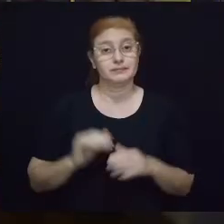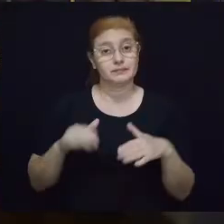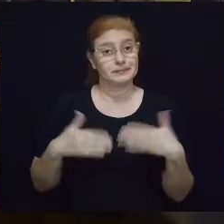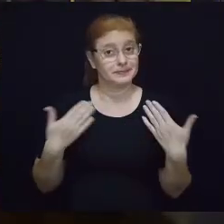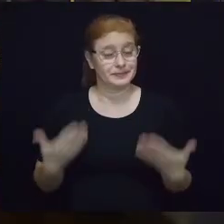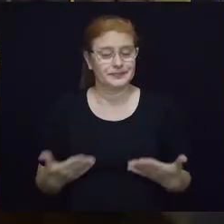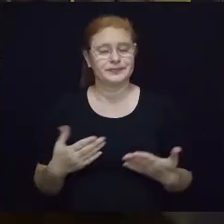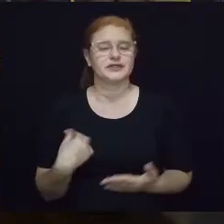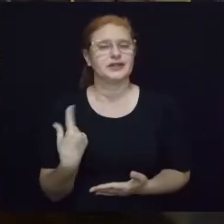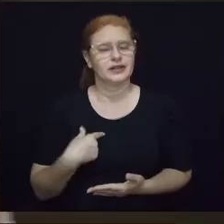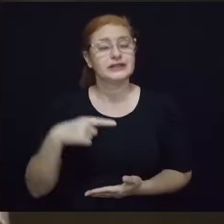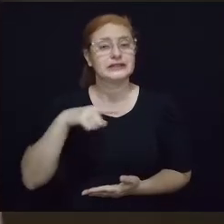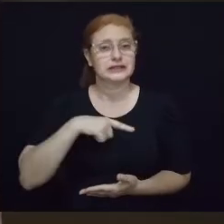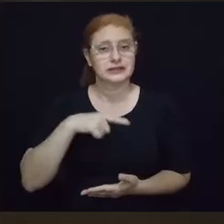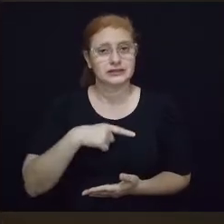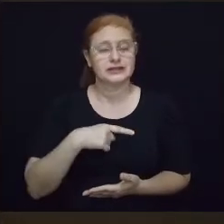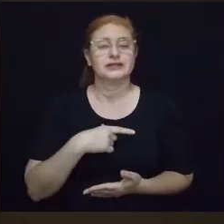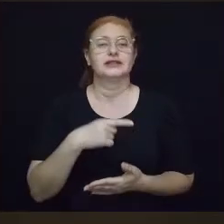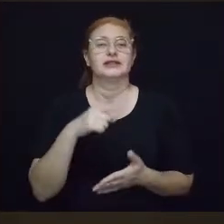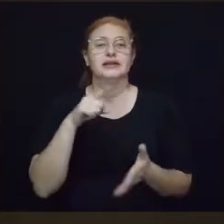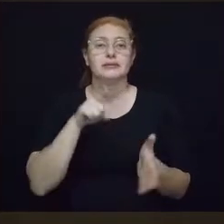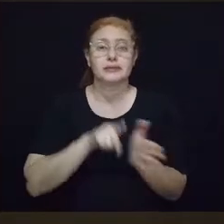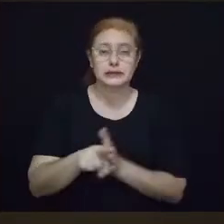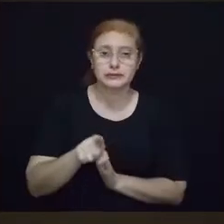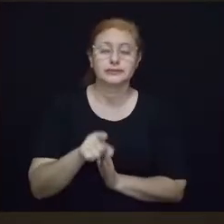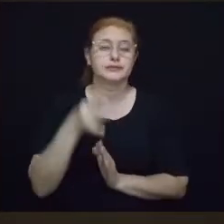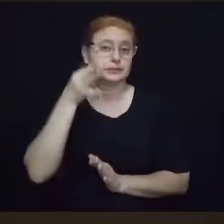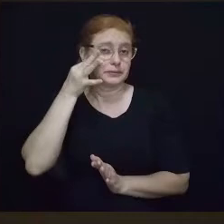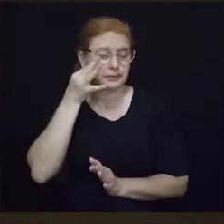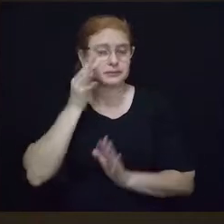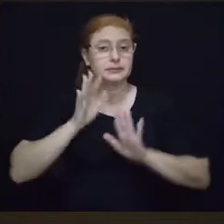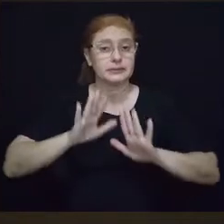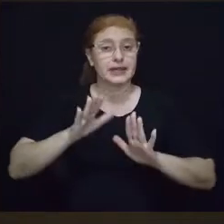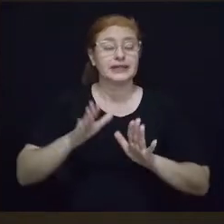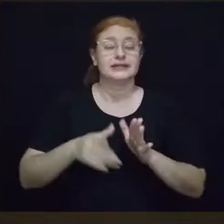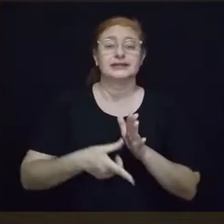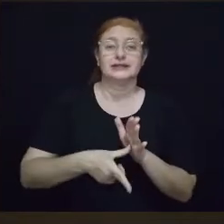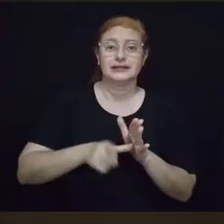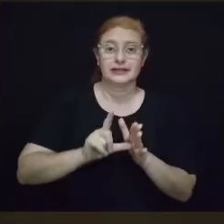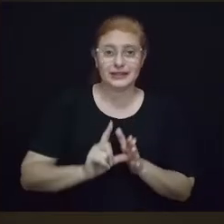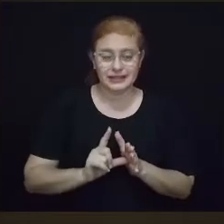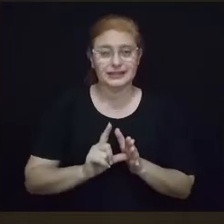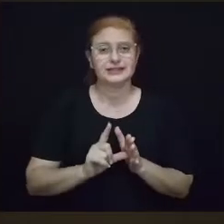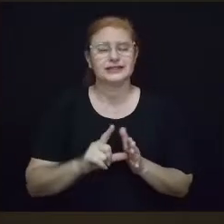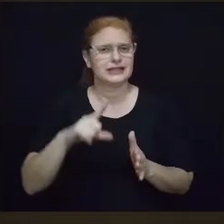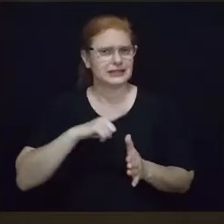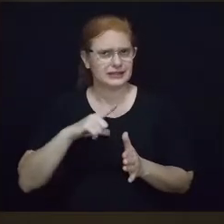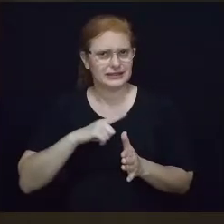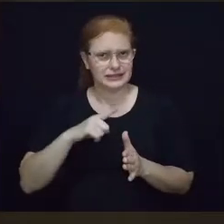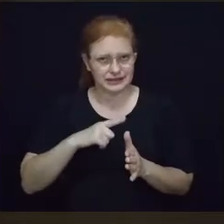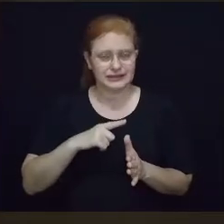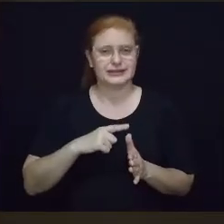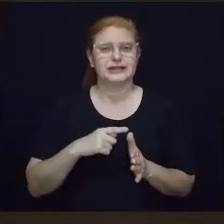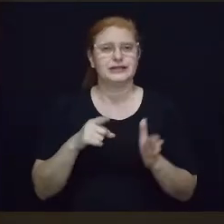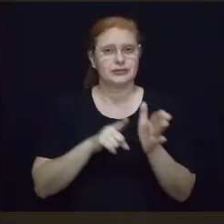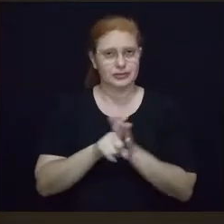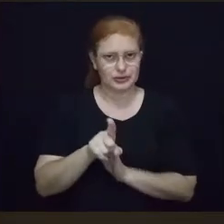Bom, nós temos uma pergunta aqui no presencial, mas antes, para dar tempo de chegar aqui, eu trago uma do